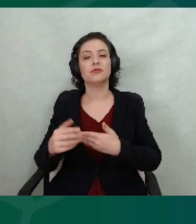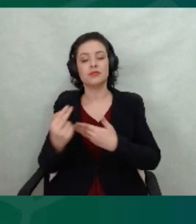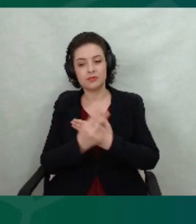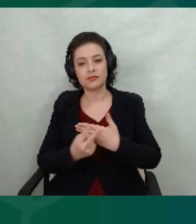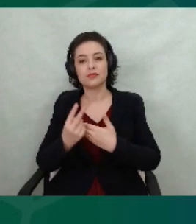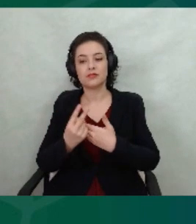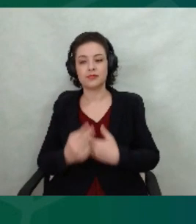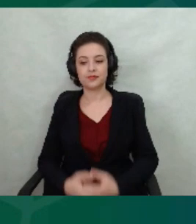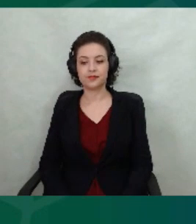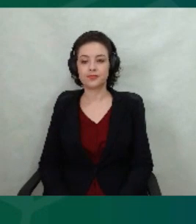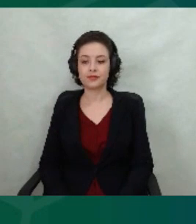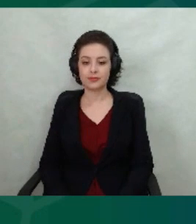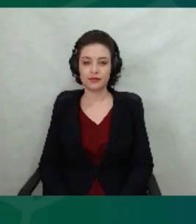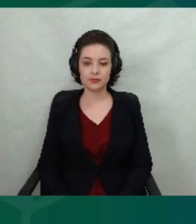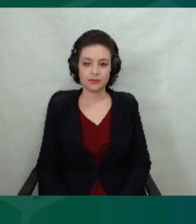Próximo.